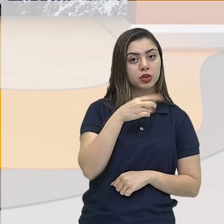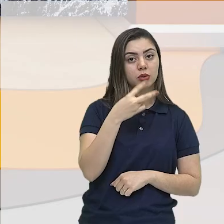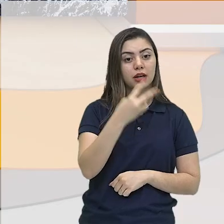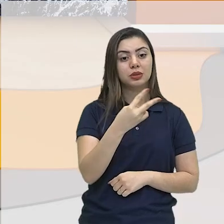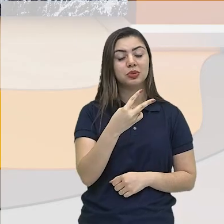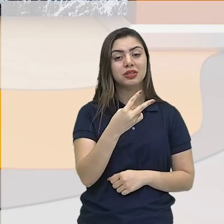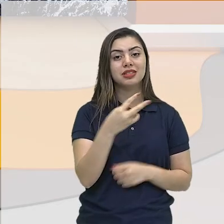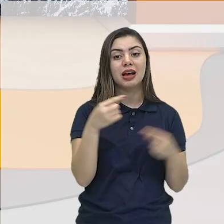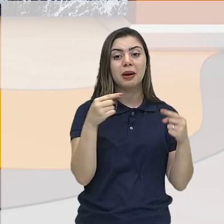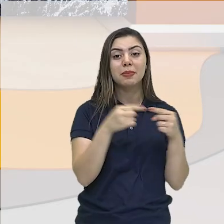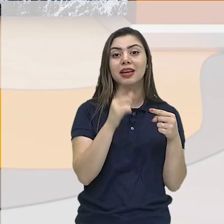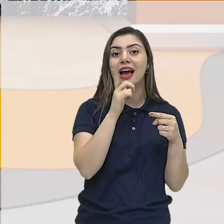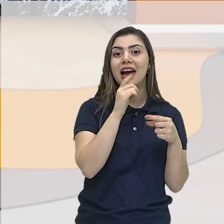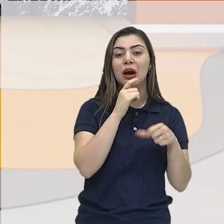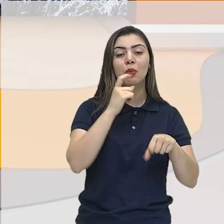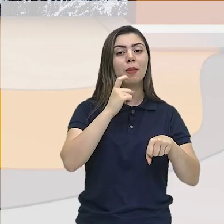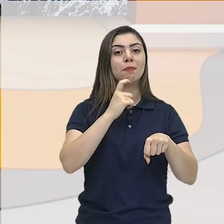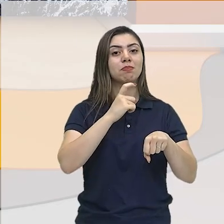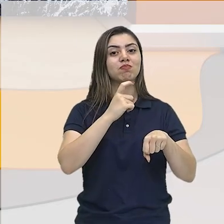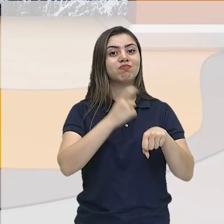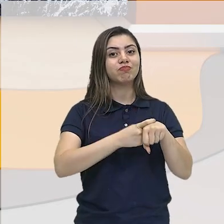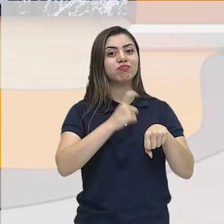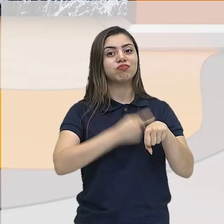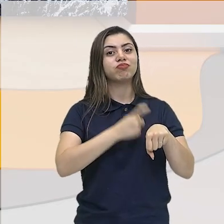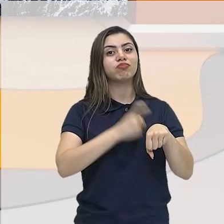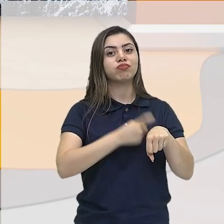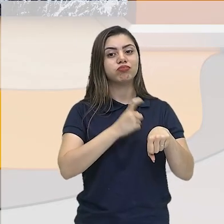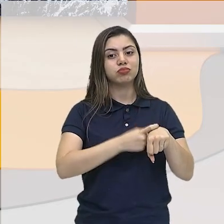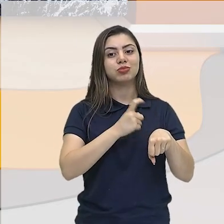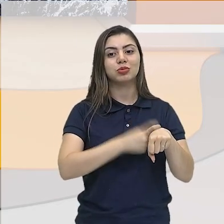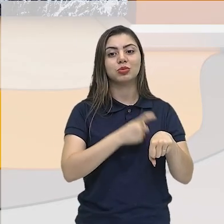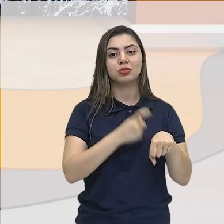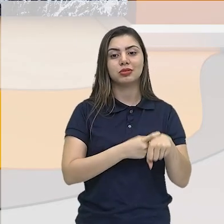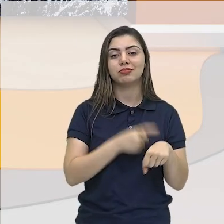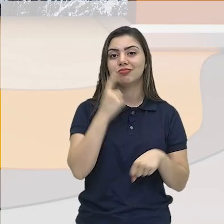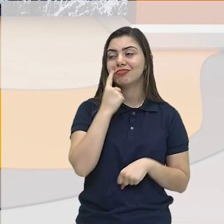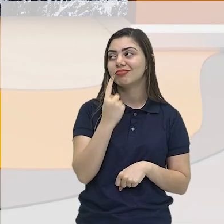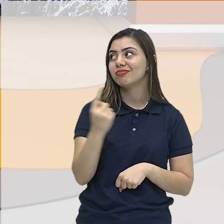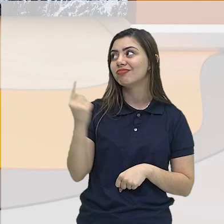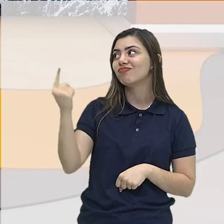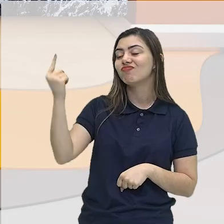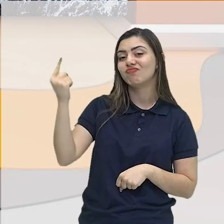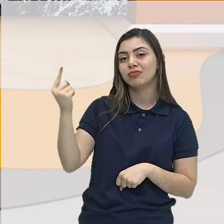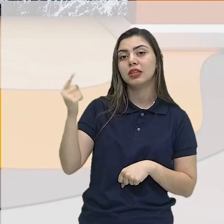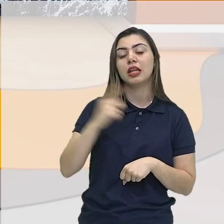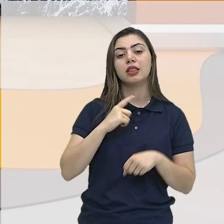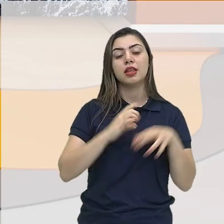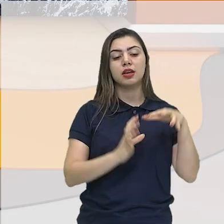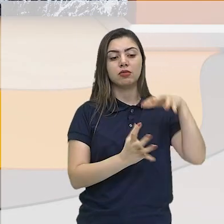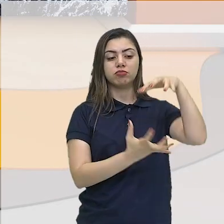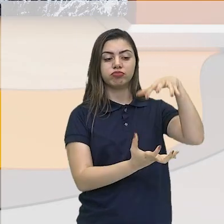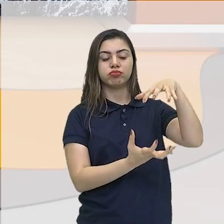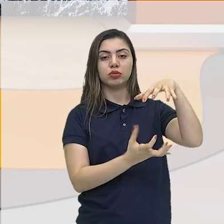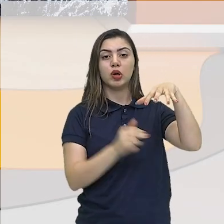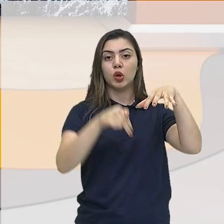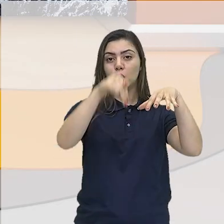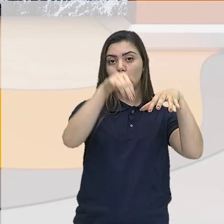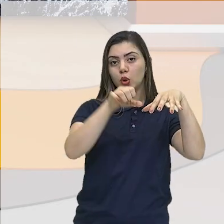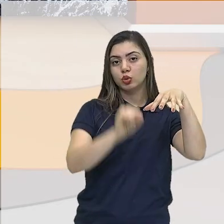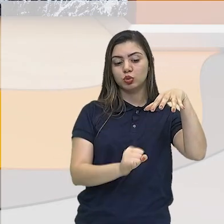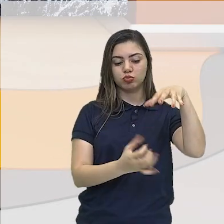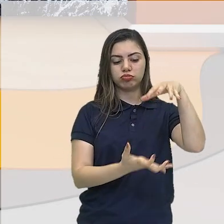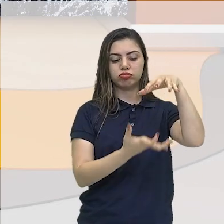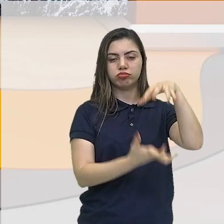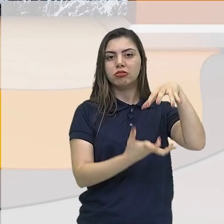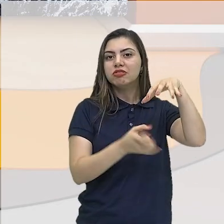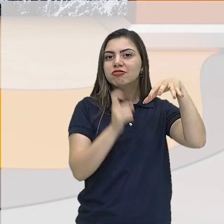de gelo. Esse gelo estando nos polos norte ou no polo sul. Então, aí, olha só, mais da metade